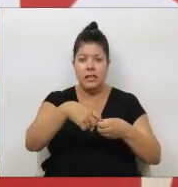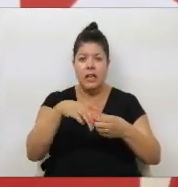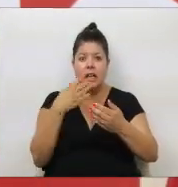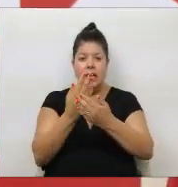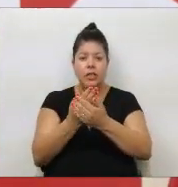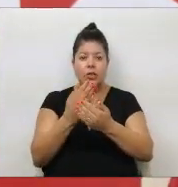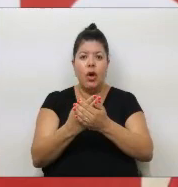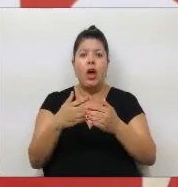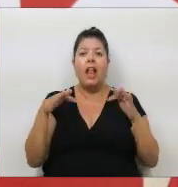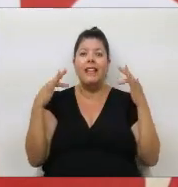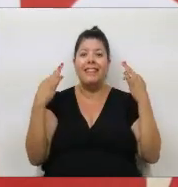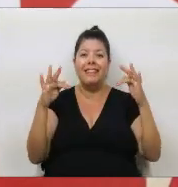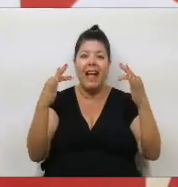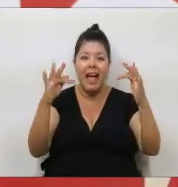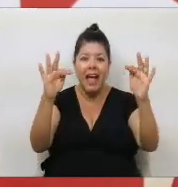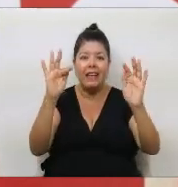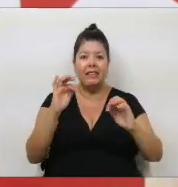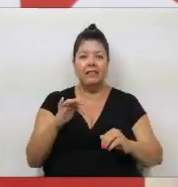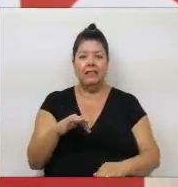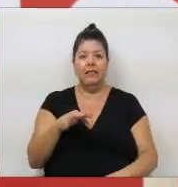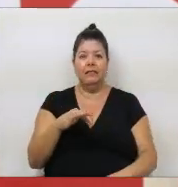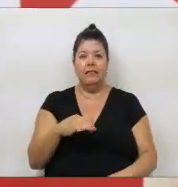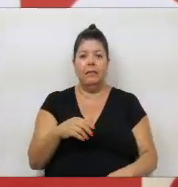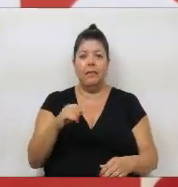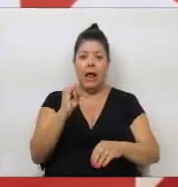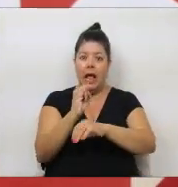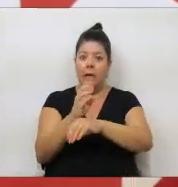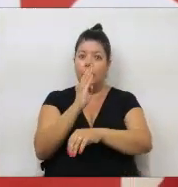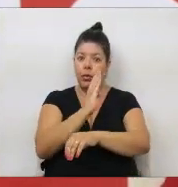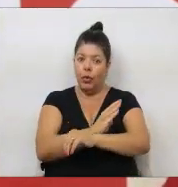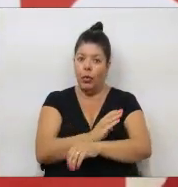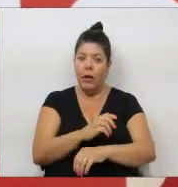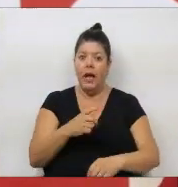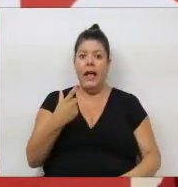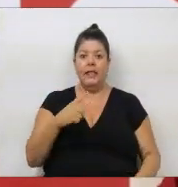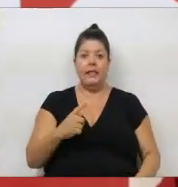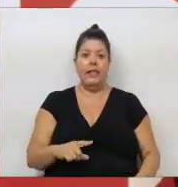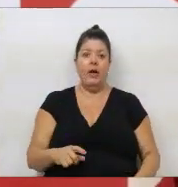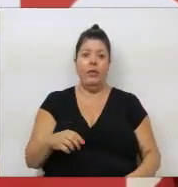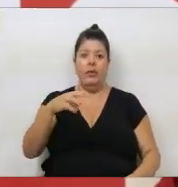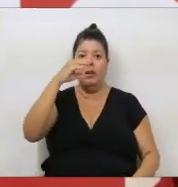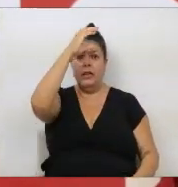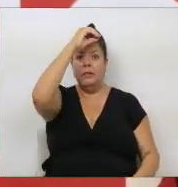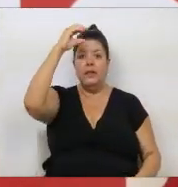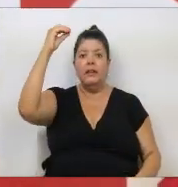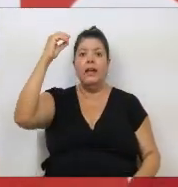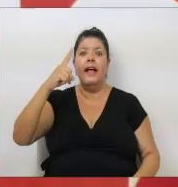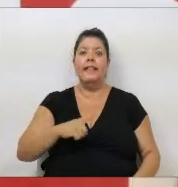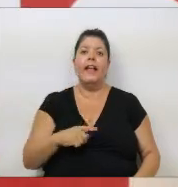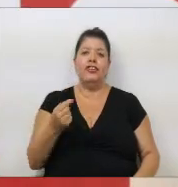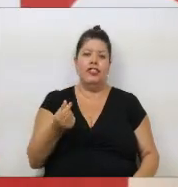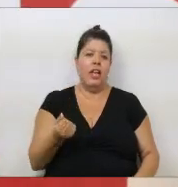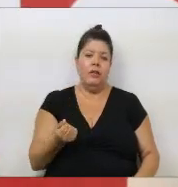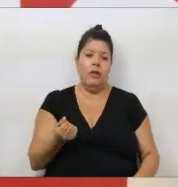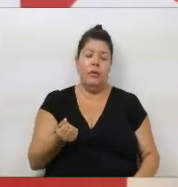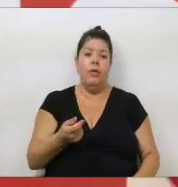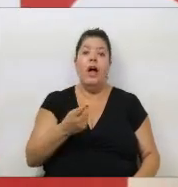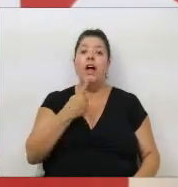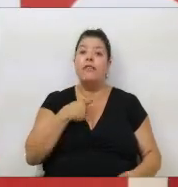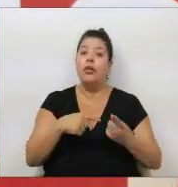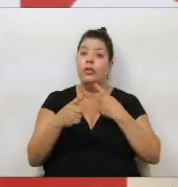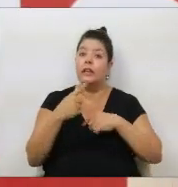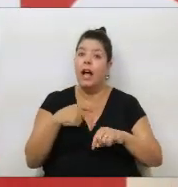escola técnica para Imbituba e isso não é que o município tenha dinheiro, tenha condições de fazer isso, é vontade política,